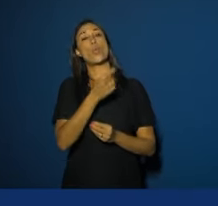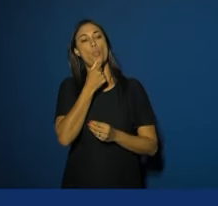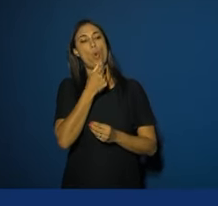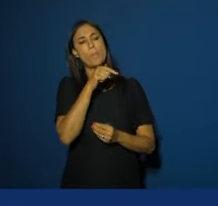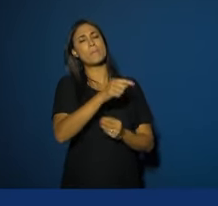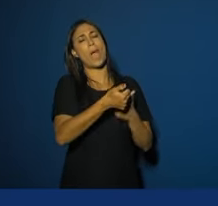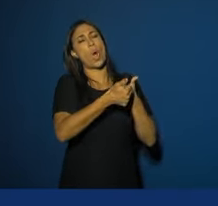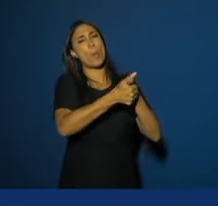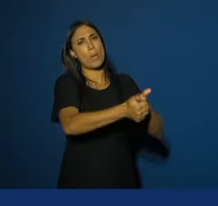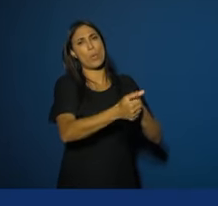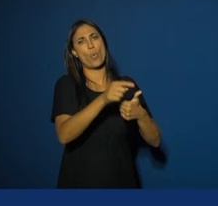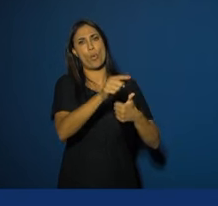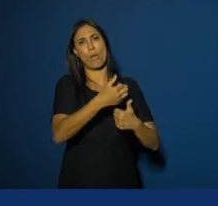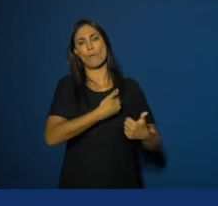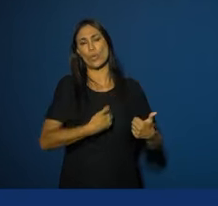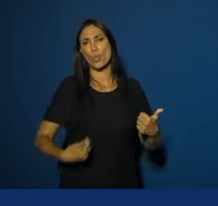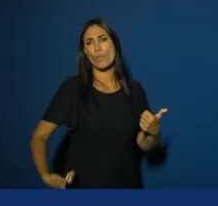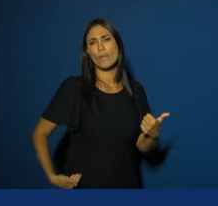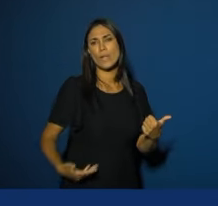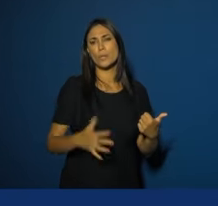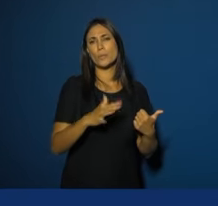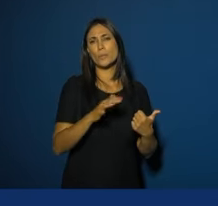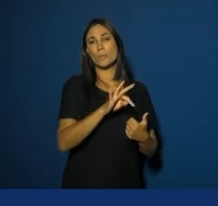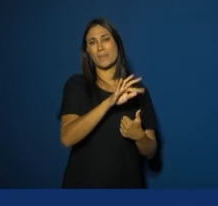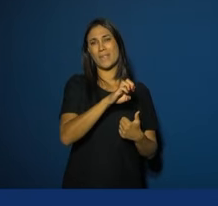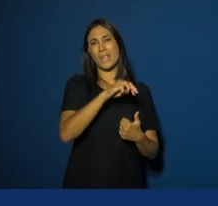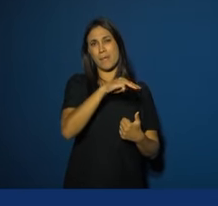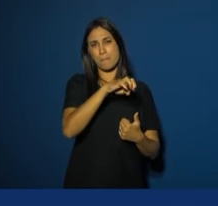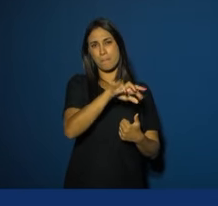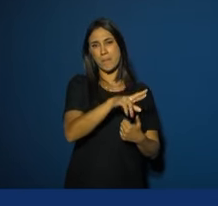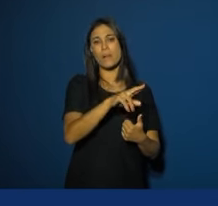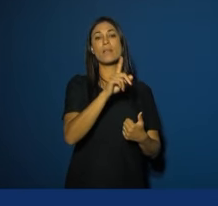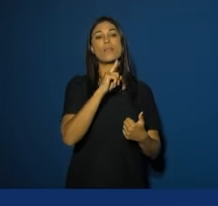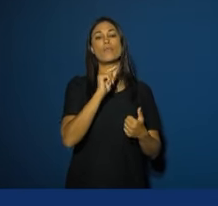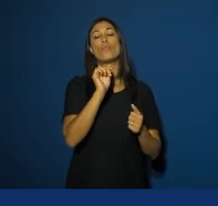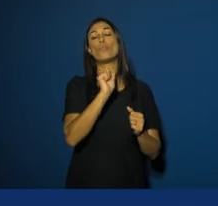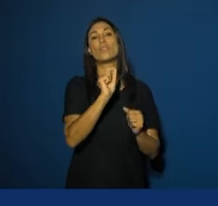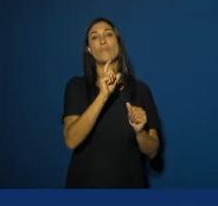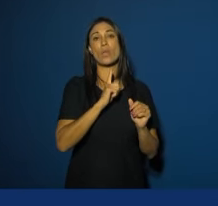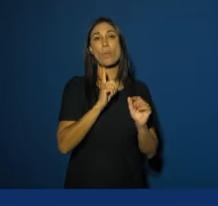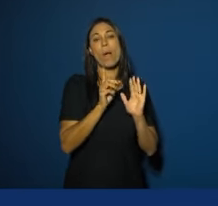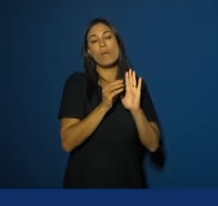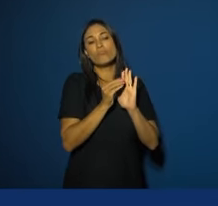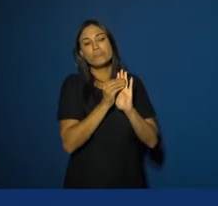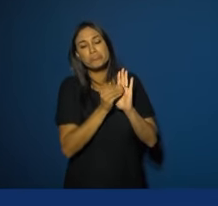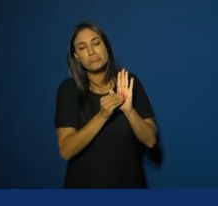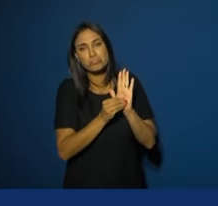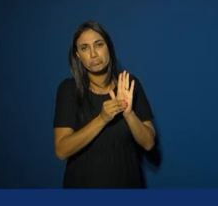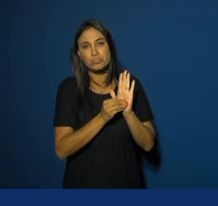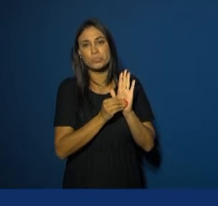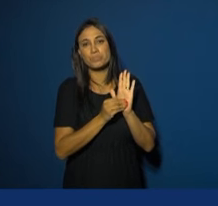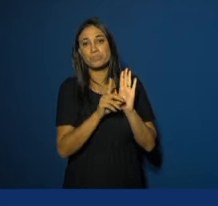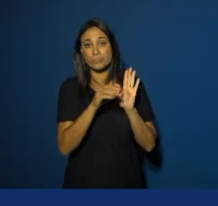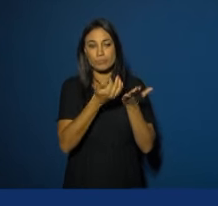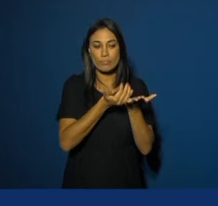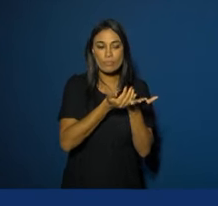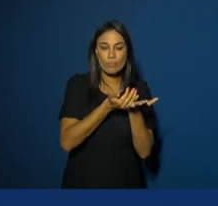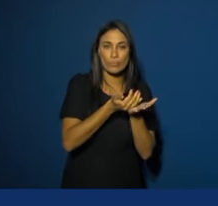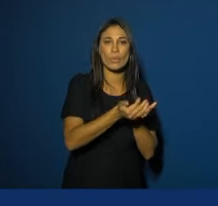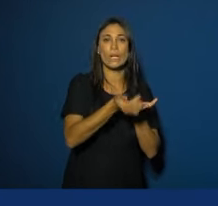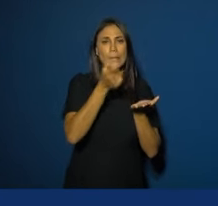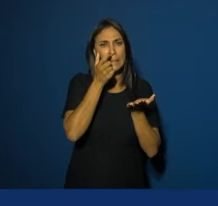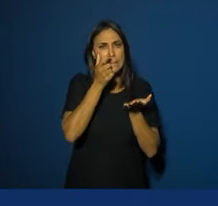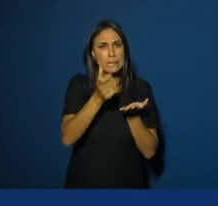acompanhou foi ali no governo eh temer foi editada uma Medida Provisória ela era uma iniciativa